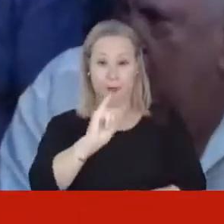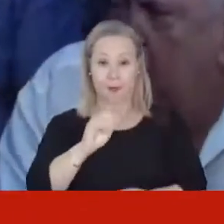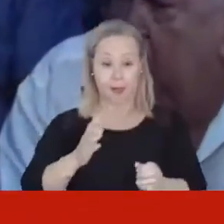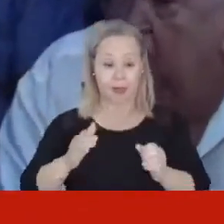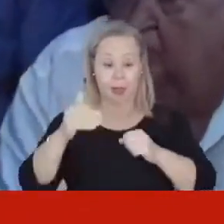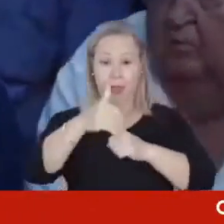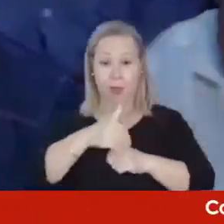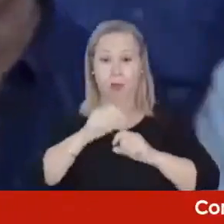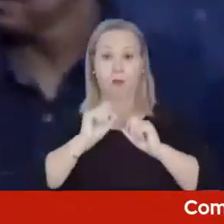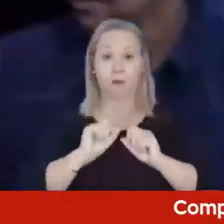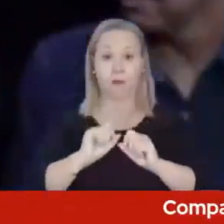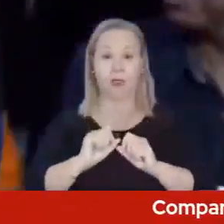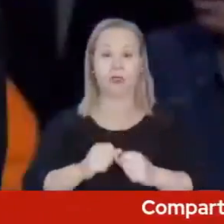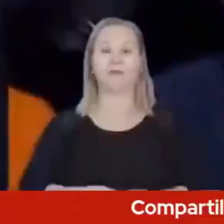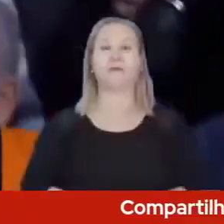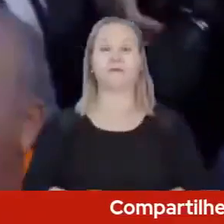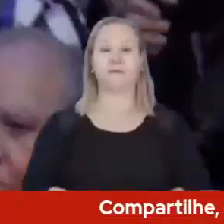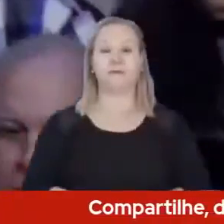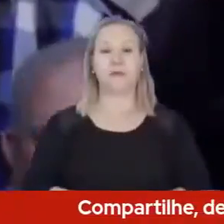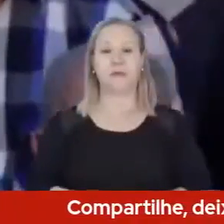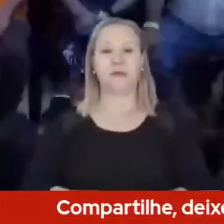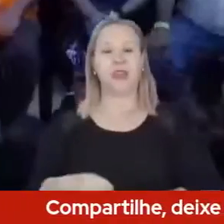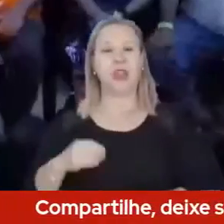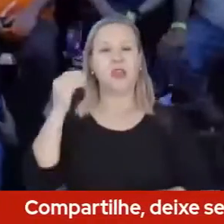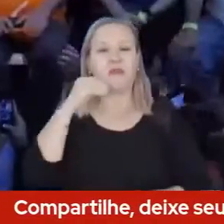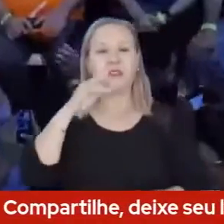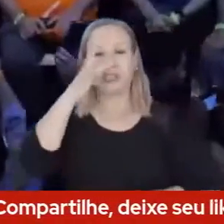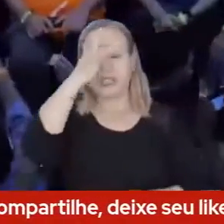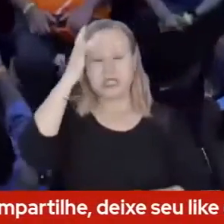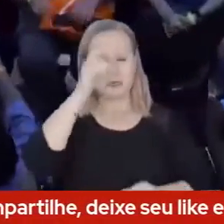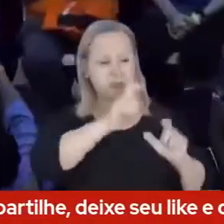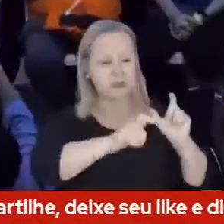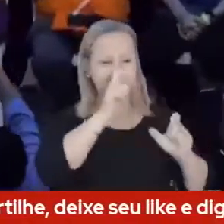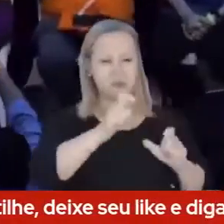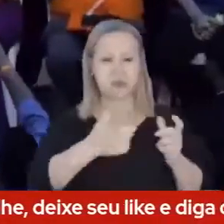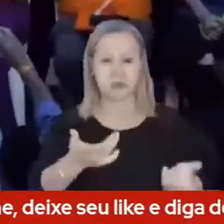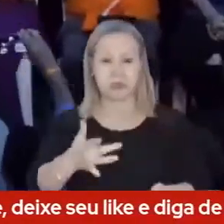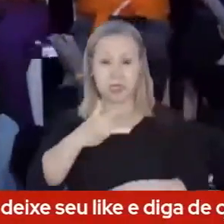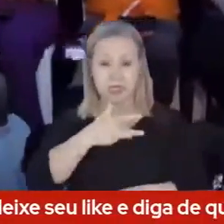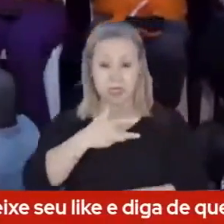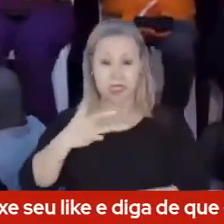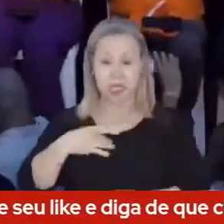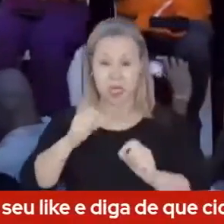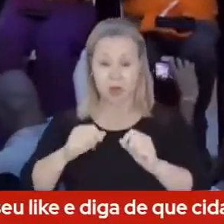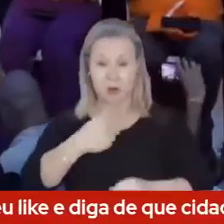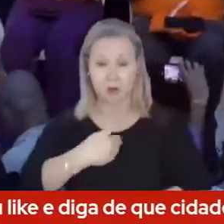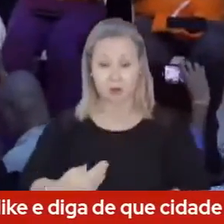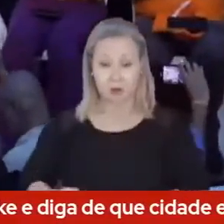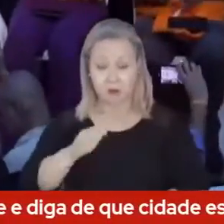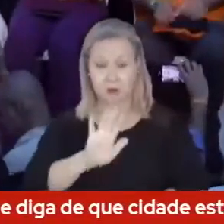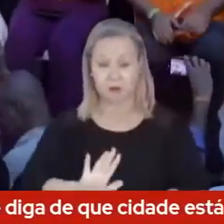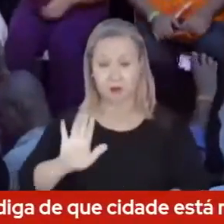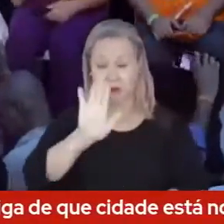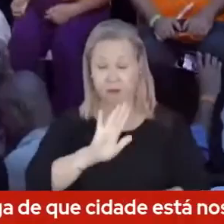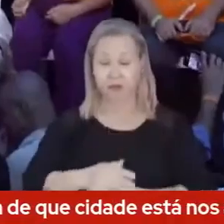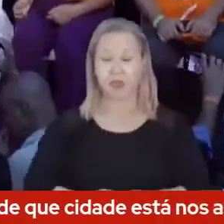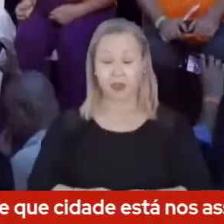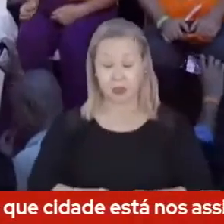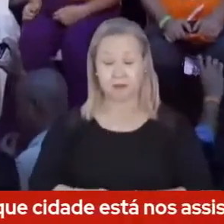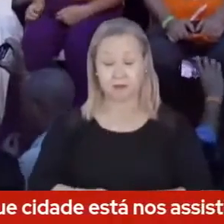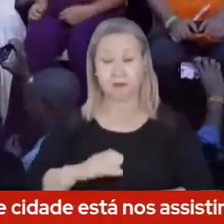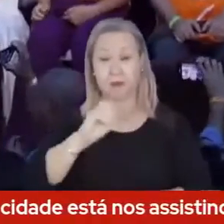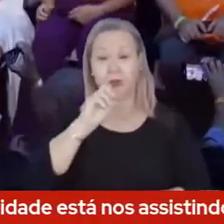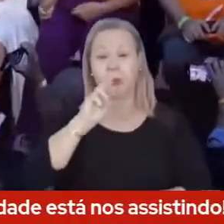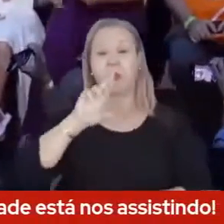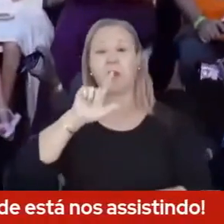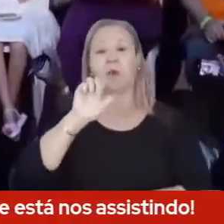desmoralizando as pessoas da área da saúde do governo federal. companheiro Orlando, que veio se despedir de mim,